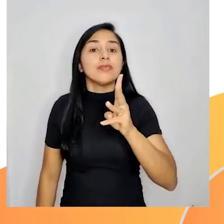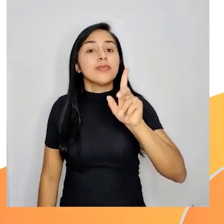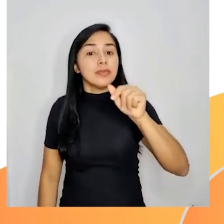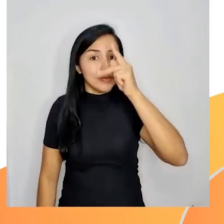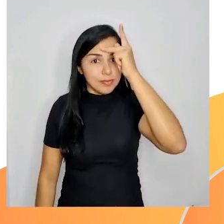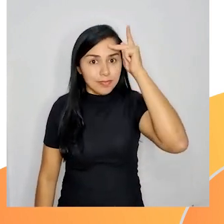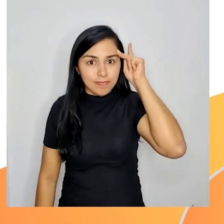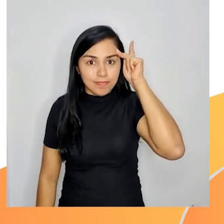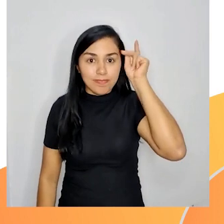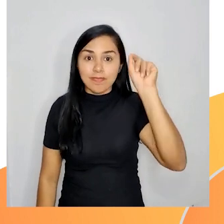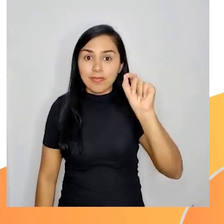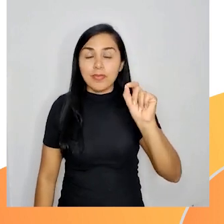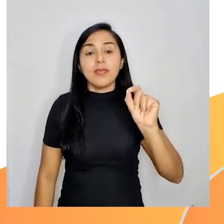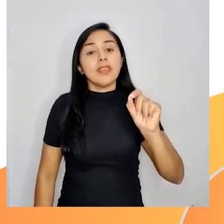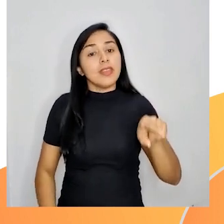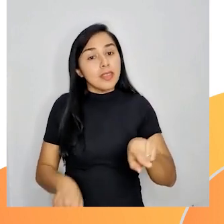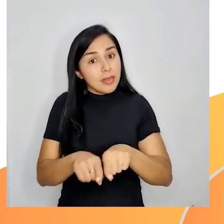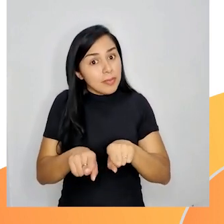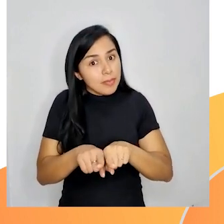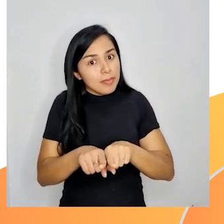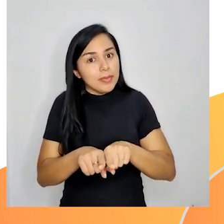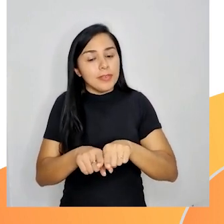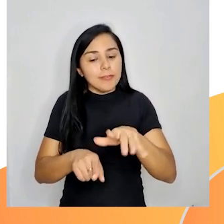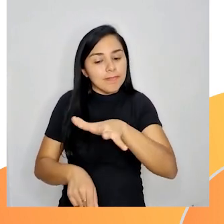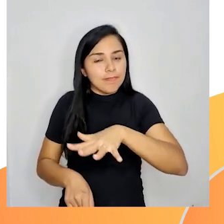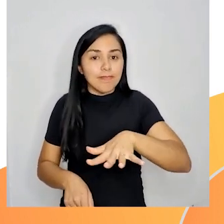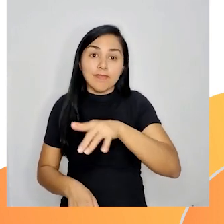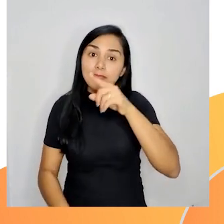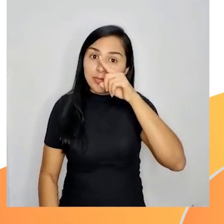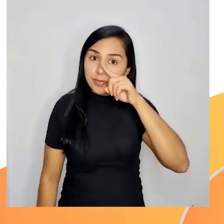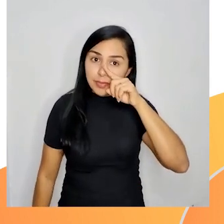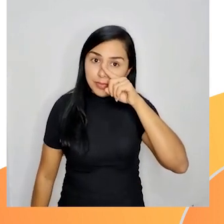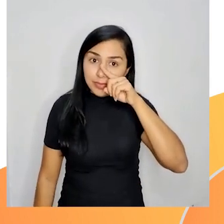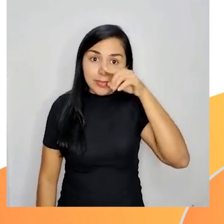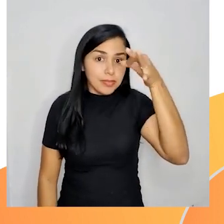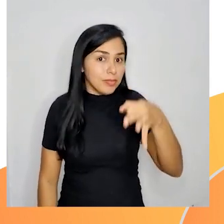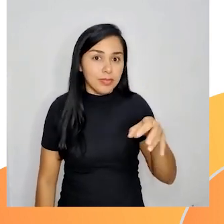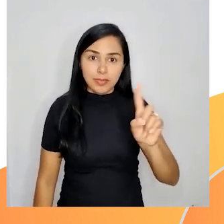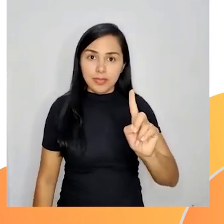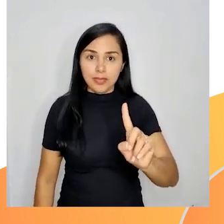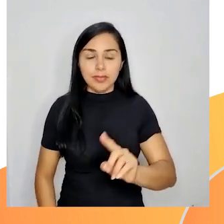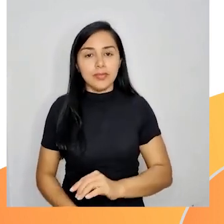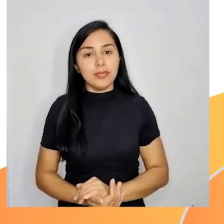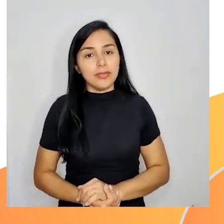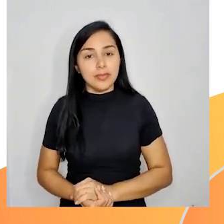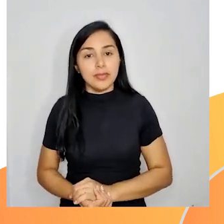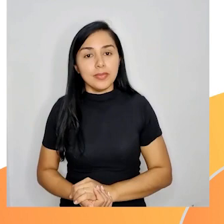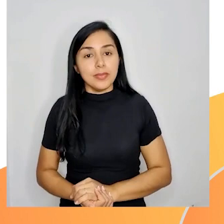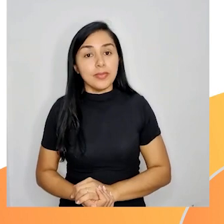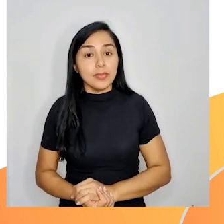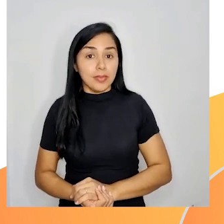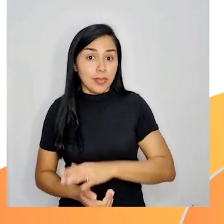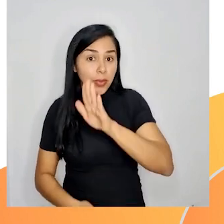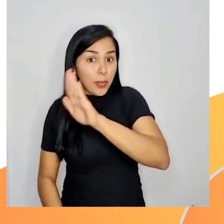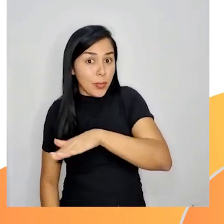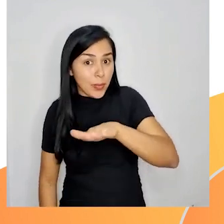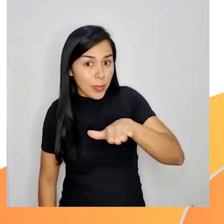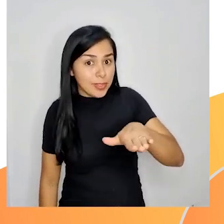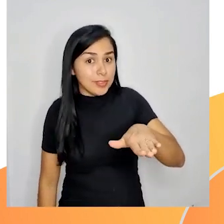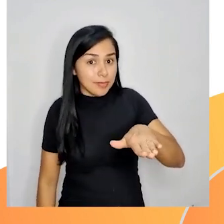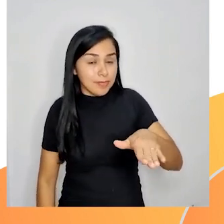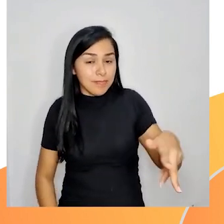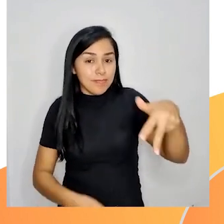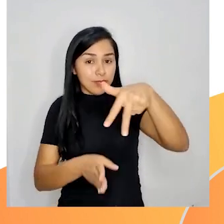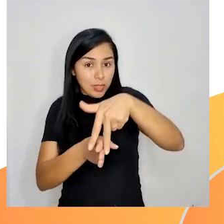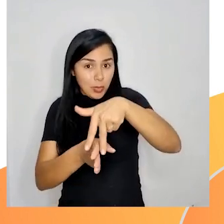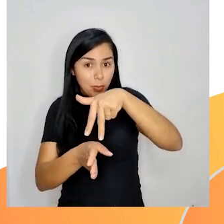vulnerabilidade. carvoeiro! E eles vão tocando ali